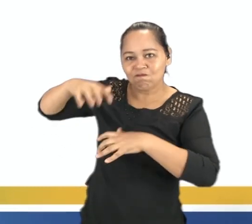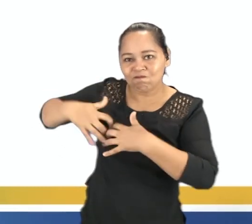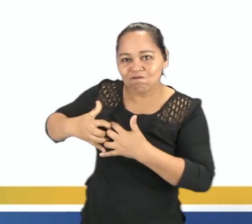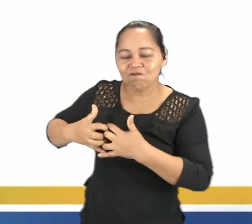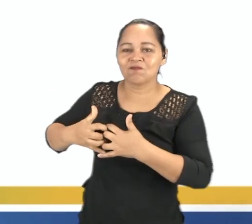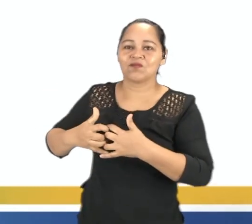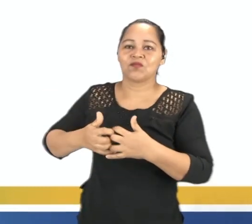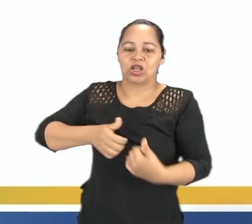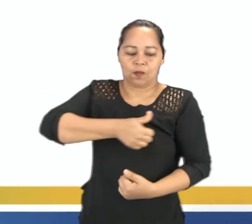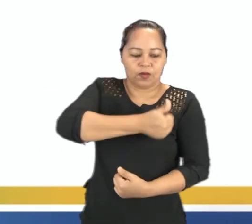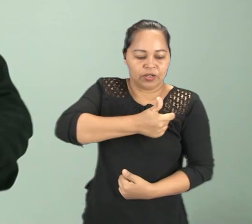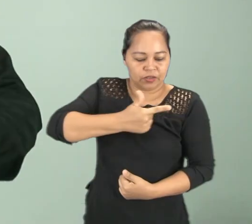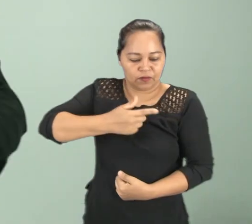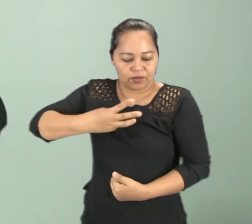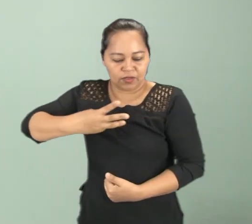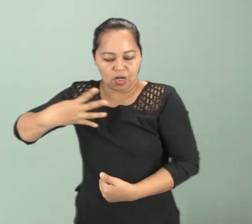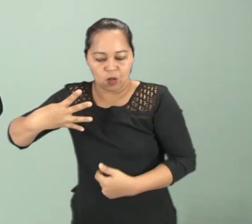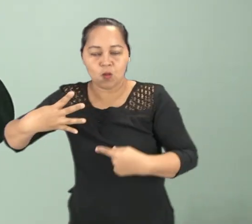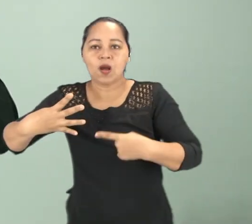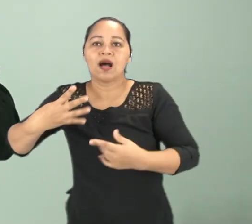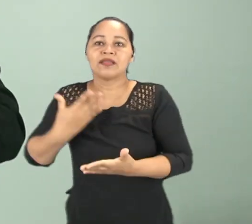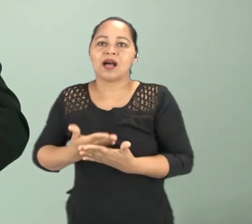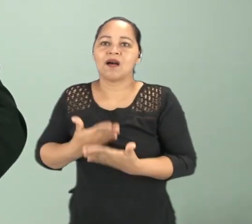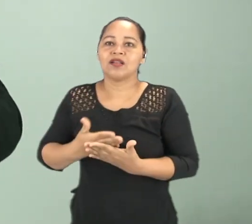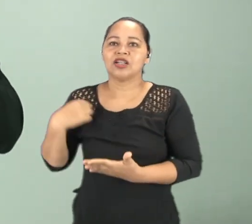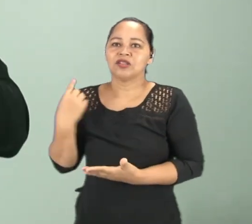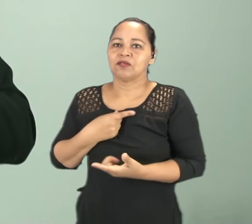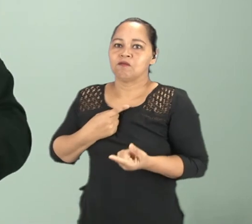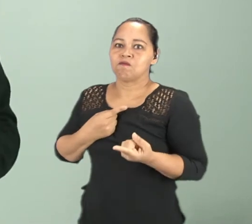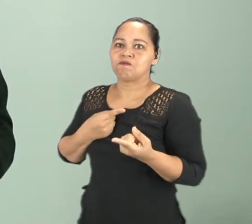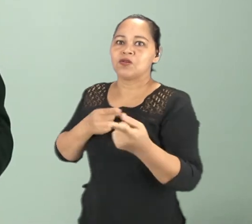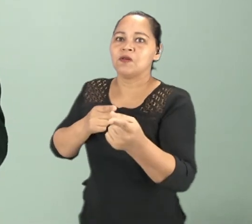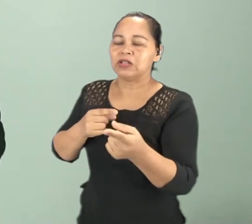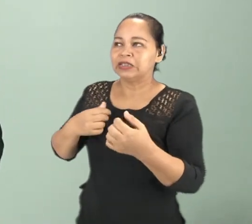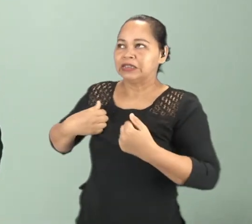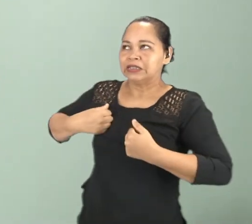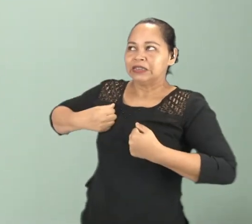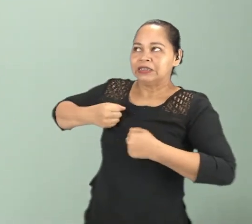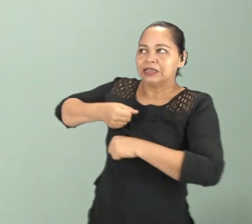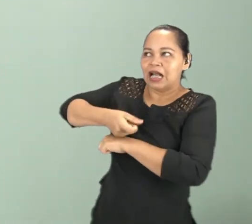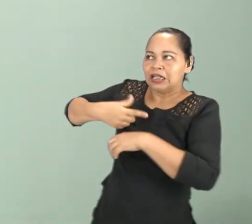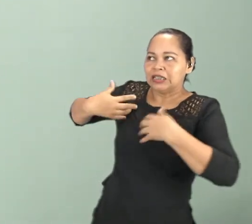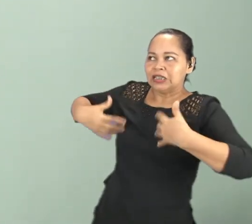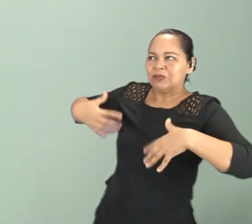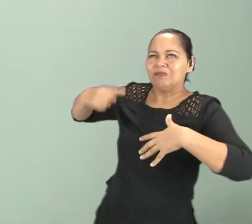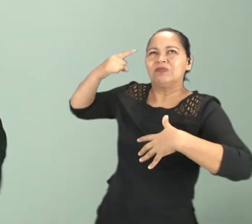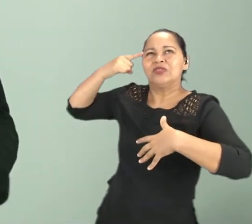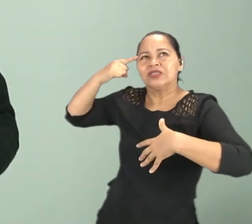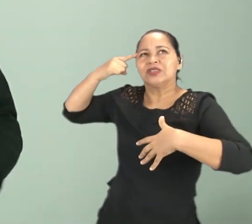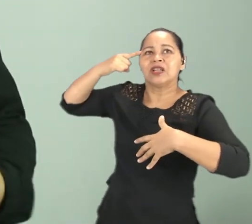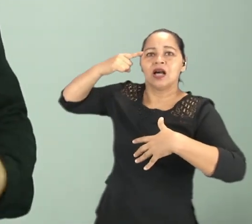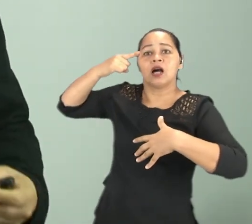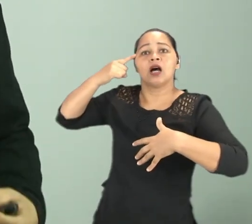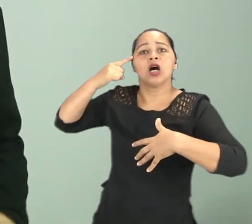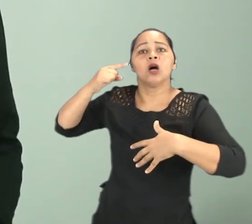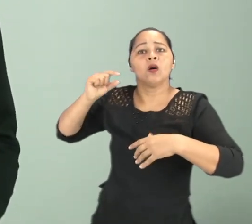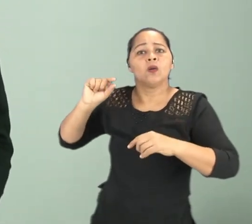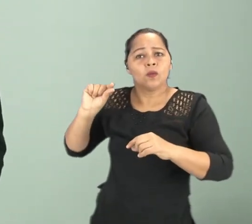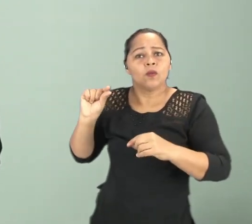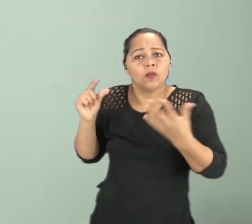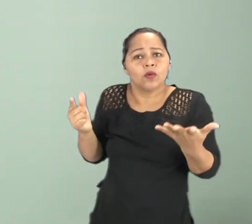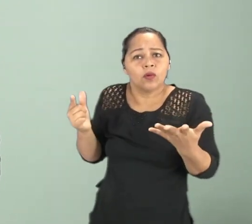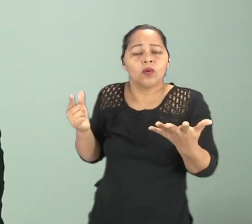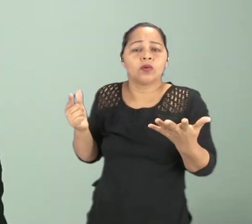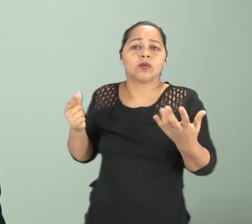essa quarta aula, com certeza, nós fomos obrigados a lidar com certas questões que talvez, né, muitas vezes, nós não somos